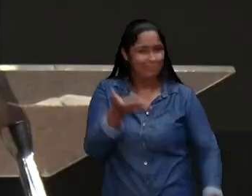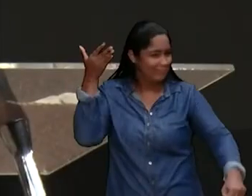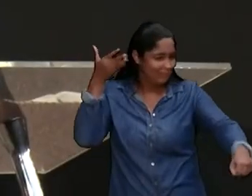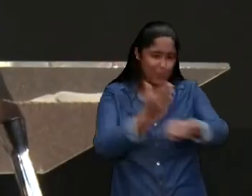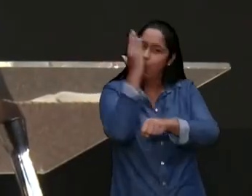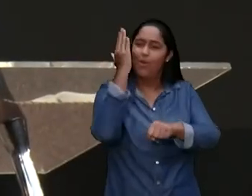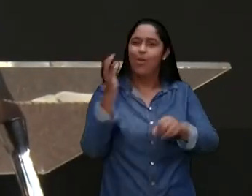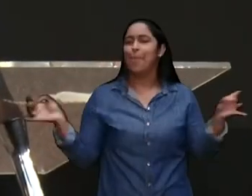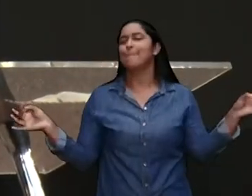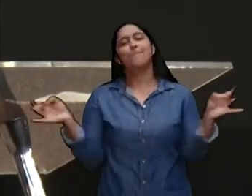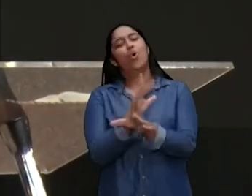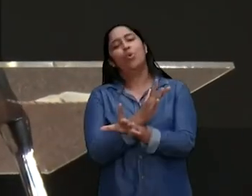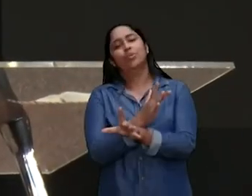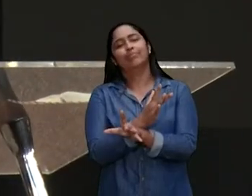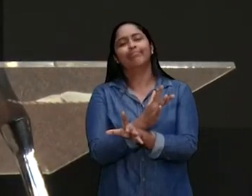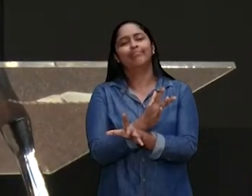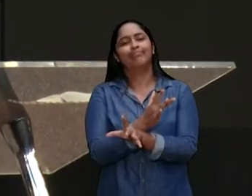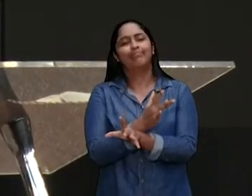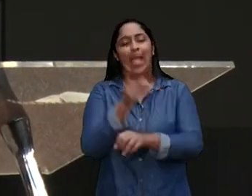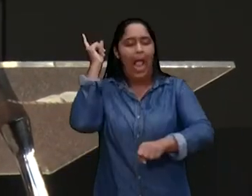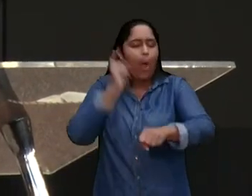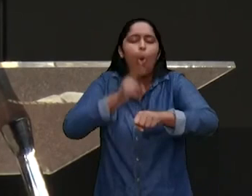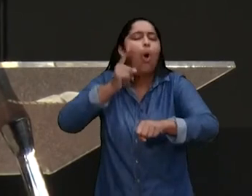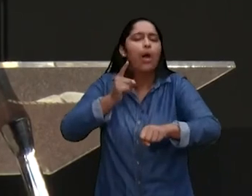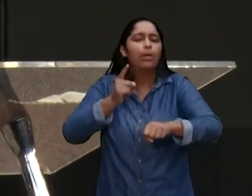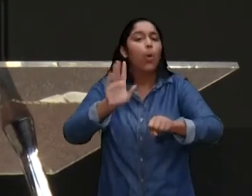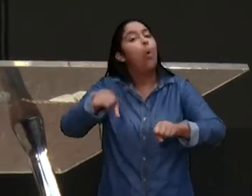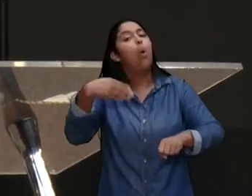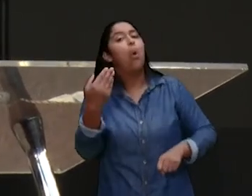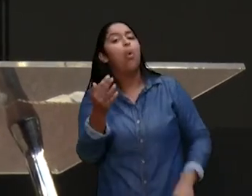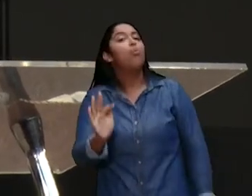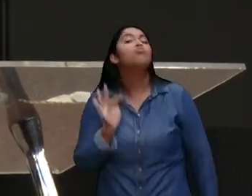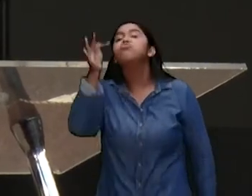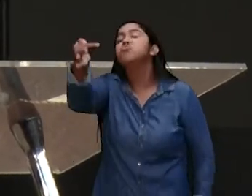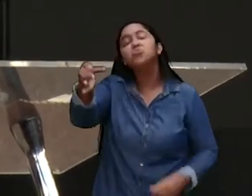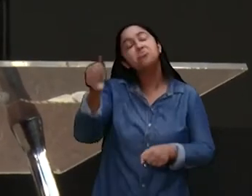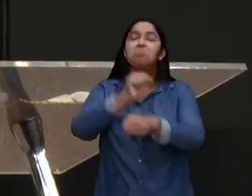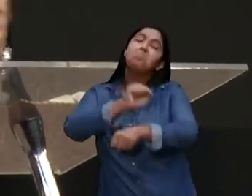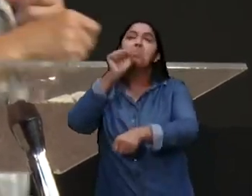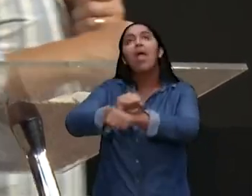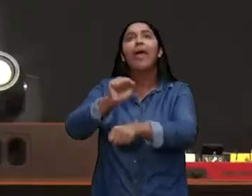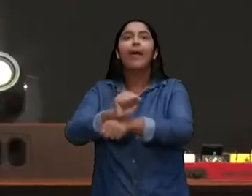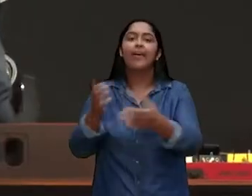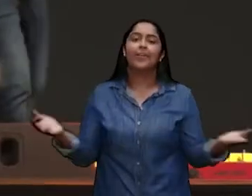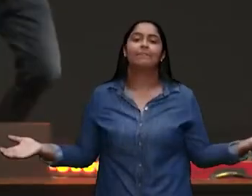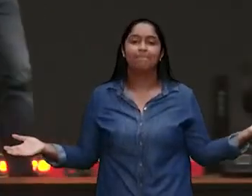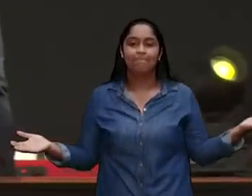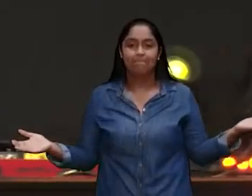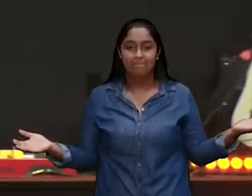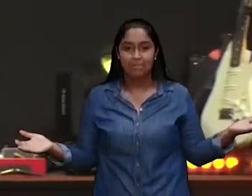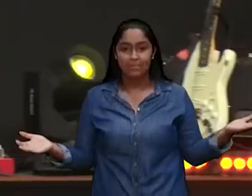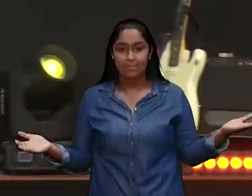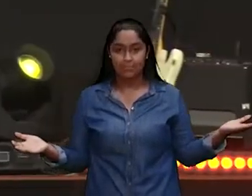e vai resolver a coisa agora vai deixar para depois e esse cara tudo cínico Jesus fala para